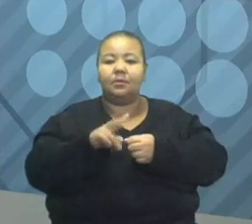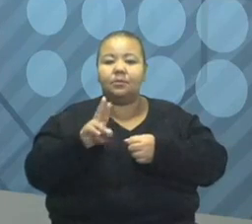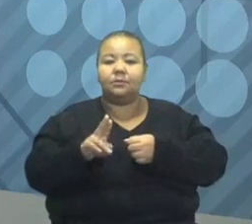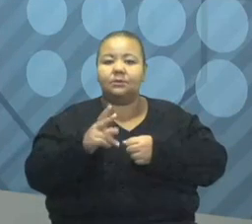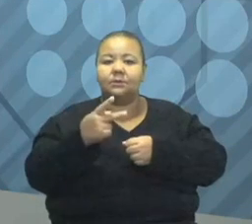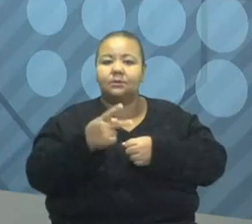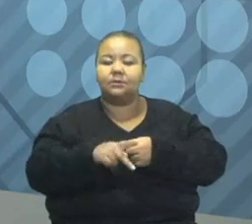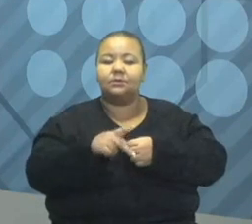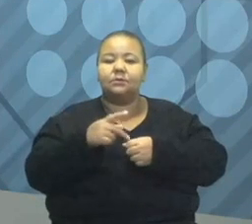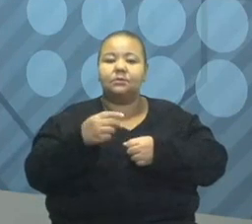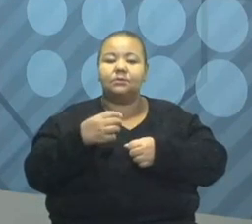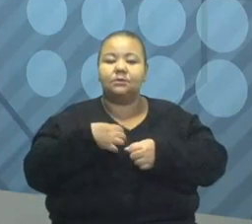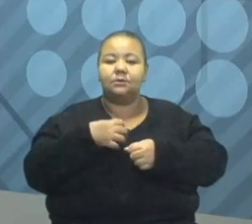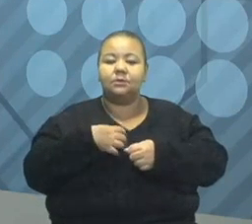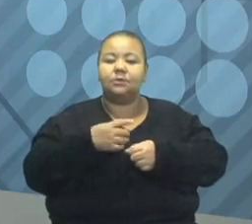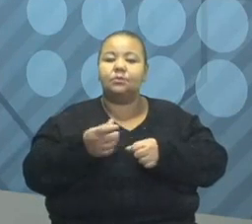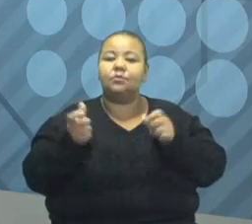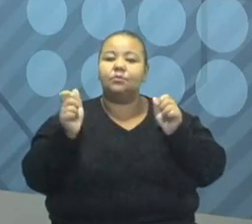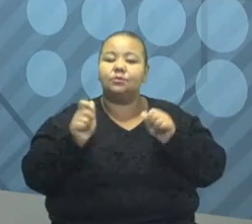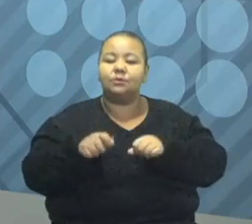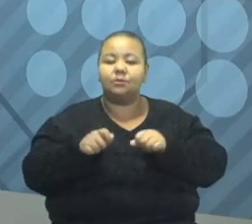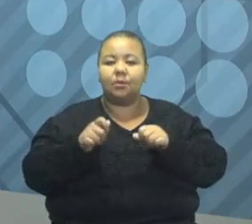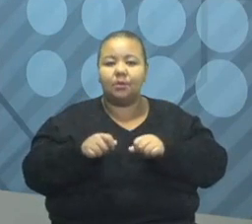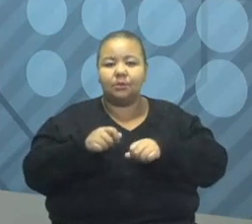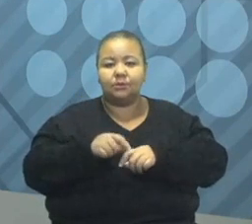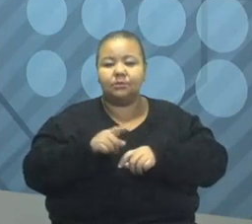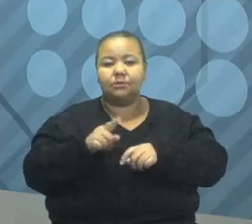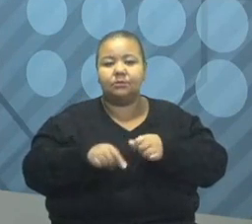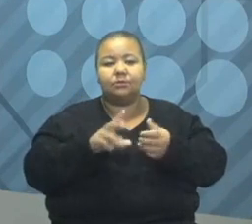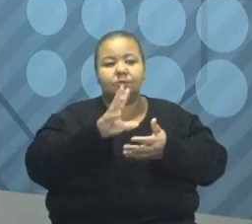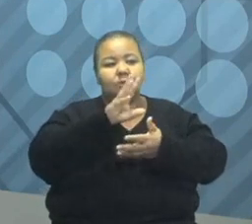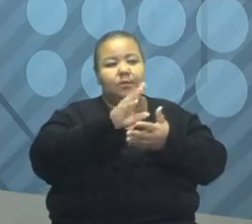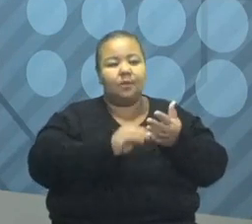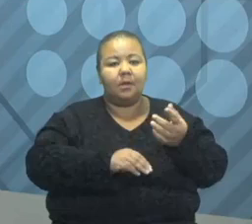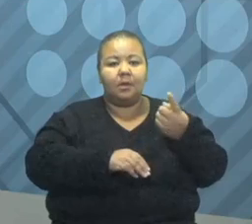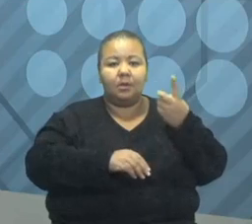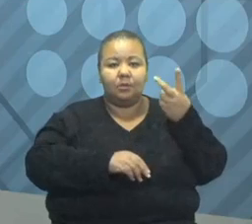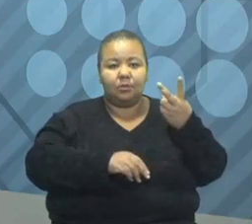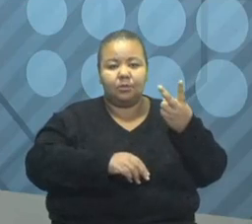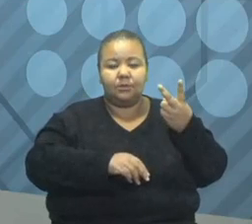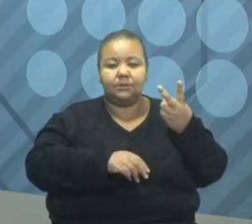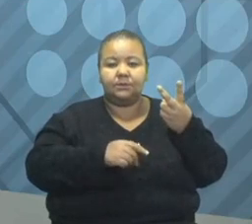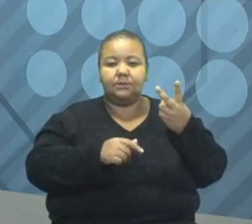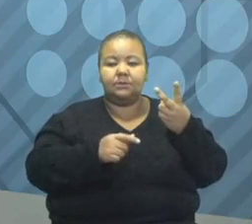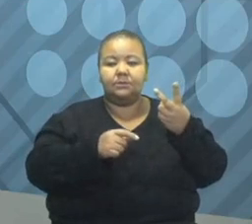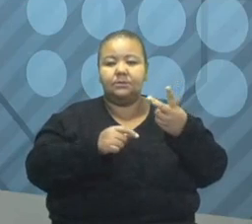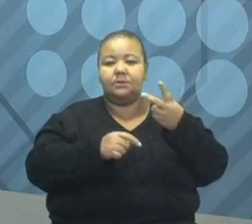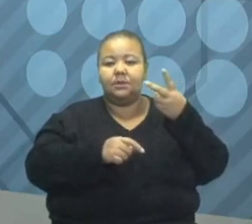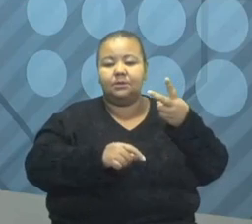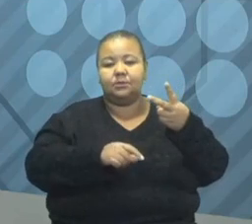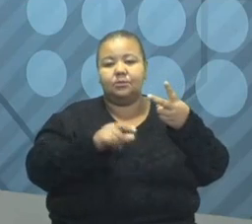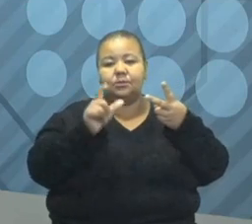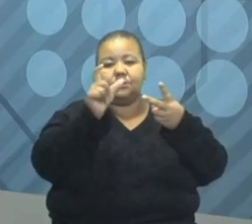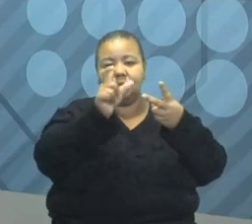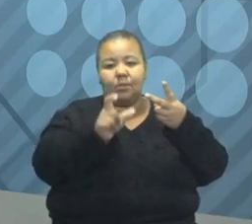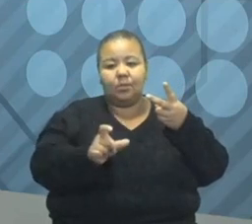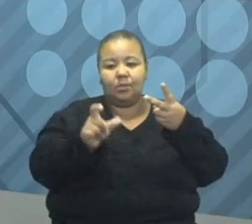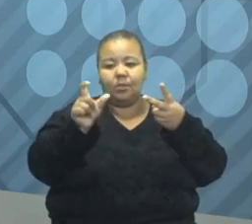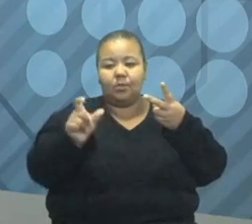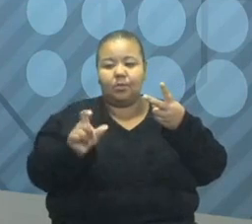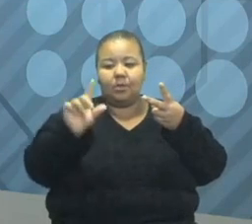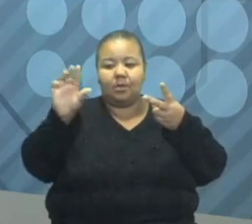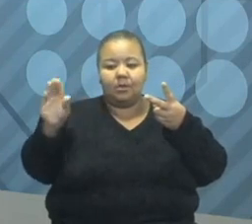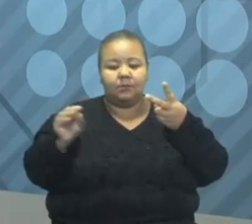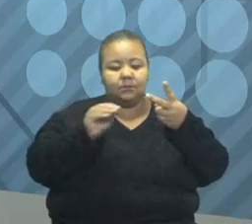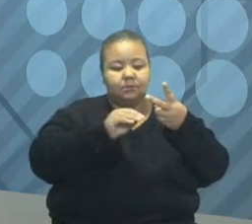utilizar esse procedimento, você pode copiar as duas primeiras colunas, né, a primeira